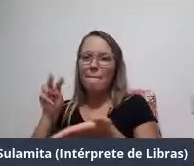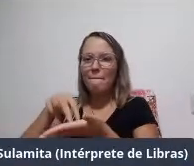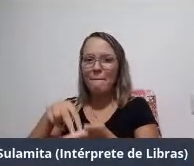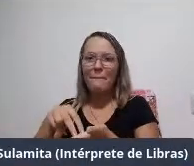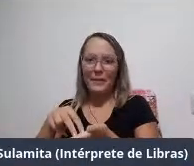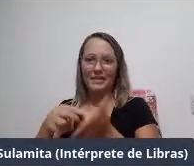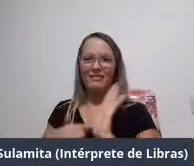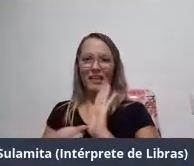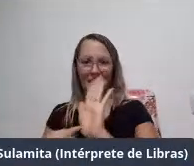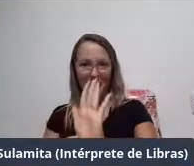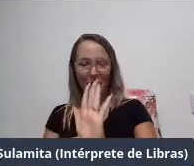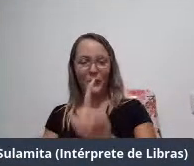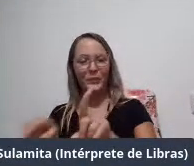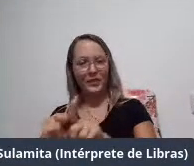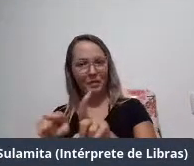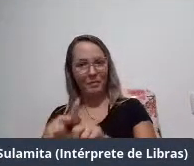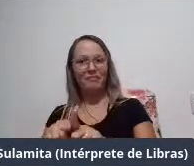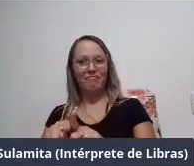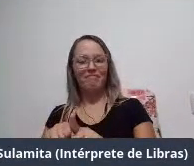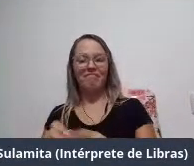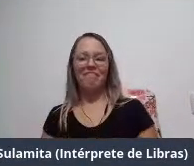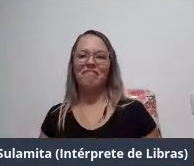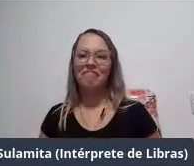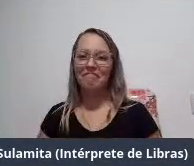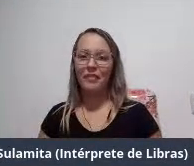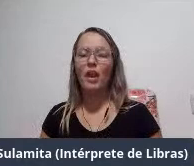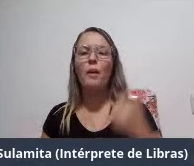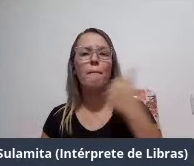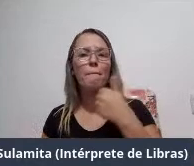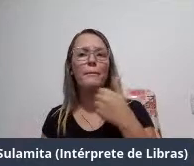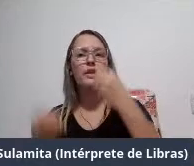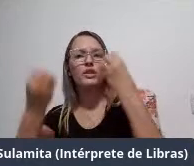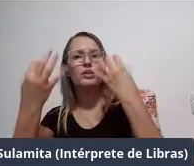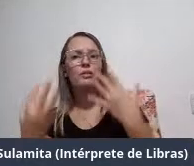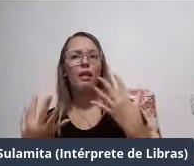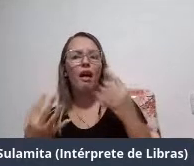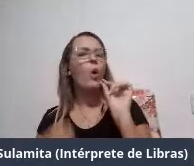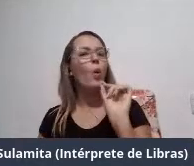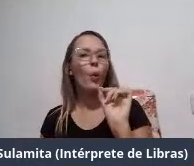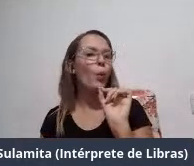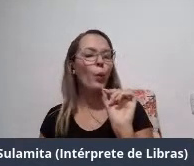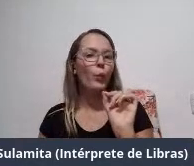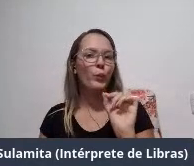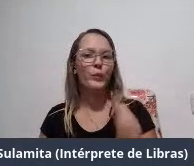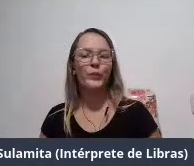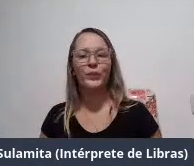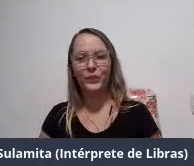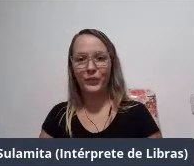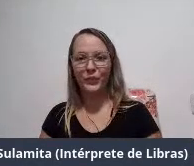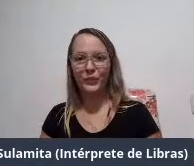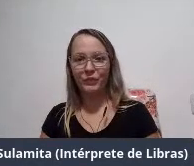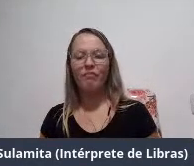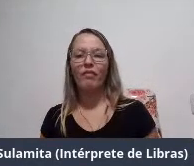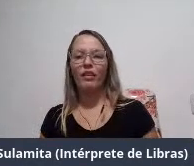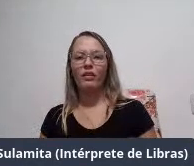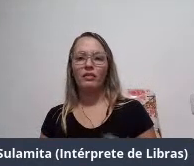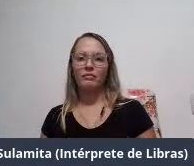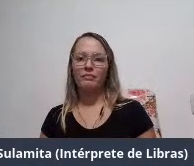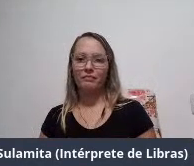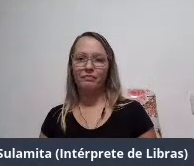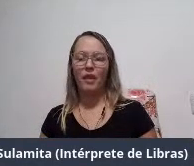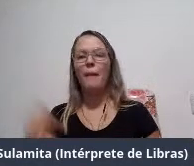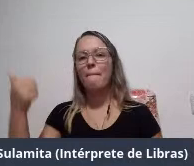e, inclusive, a fala. Primeiro pensei em falar em ir alternando, né? Ou primeiro